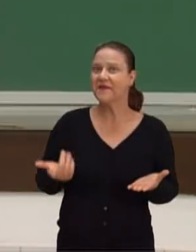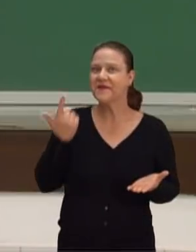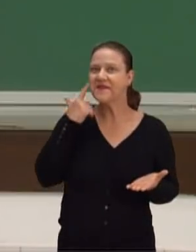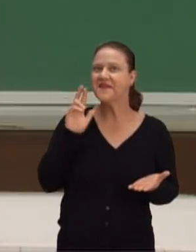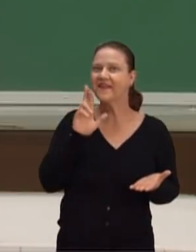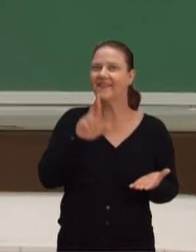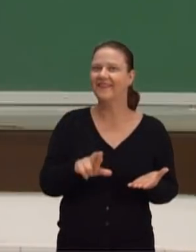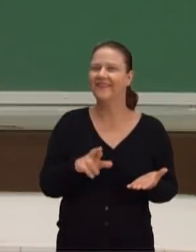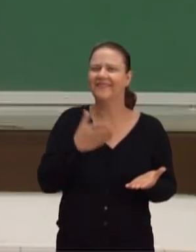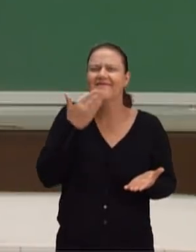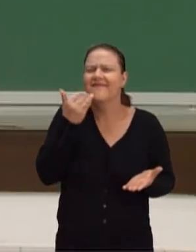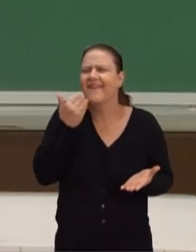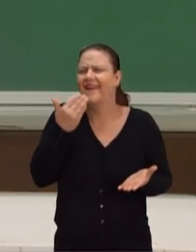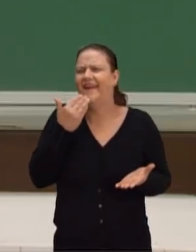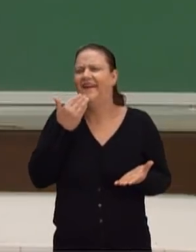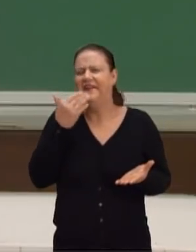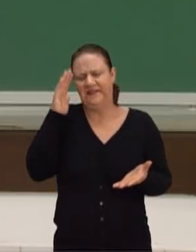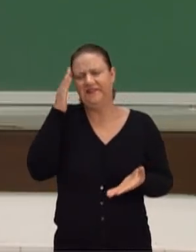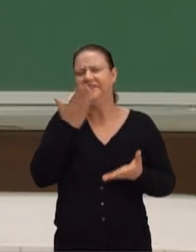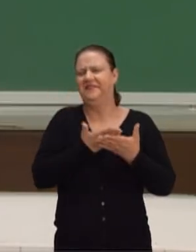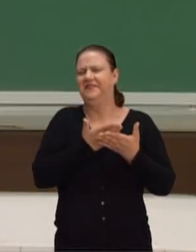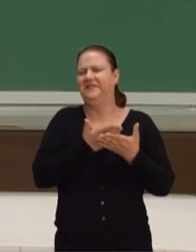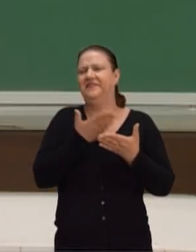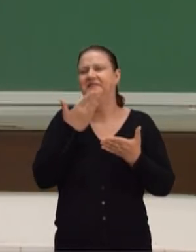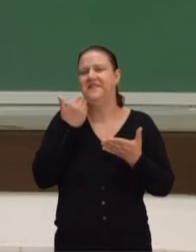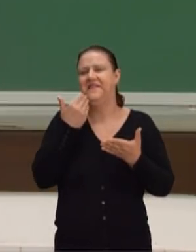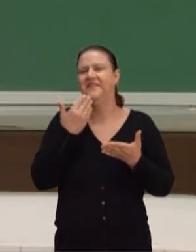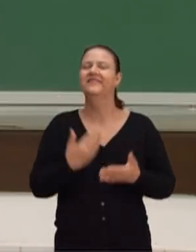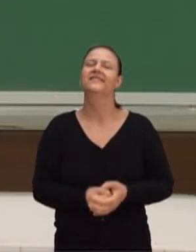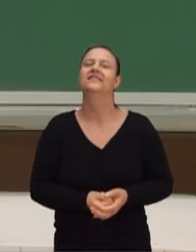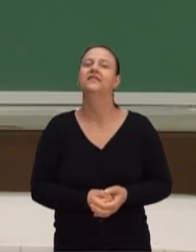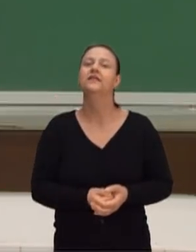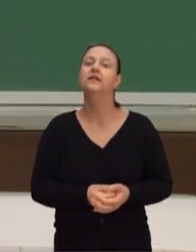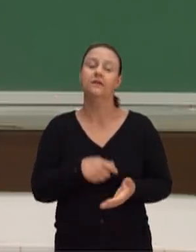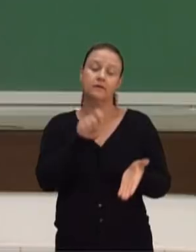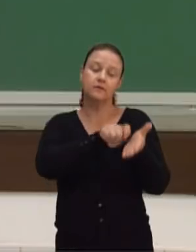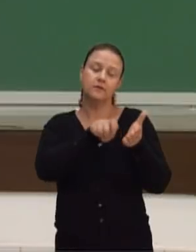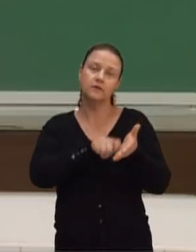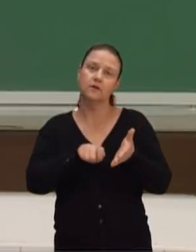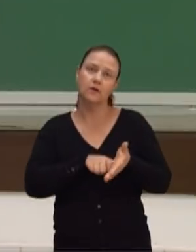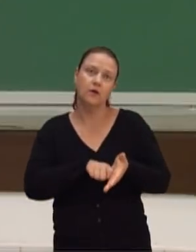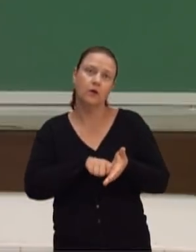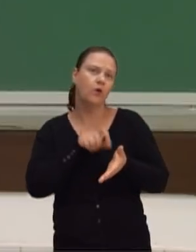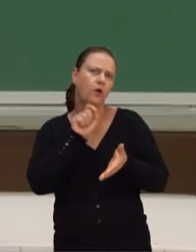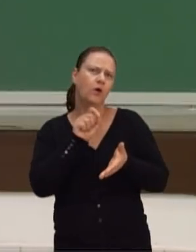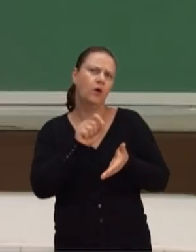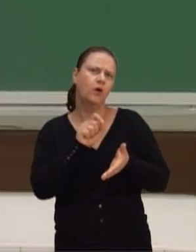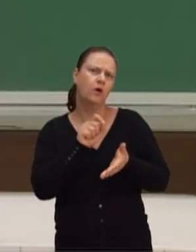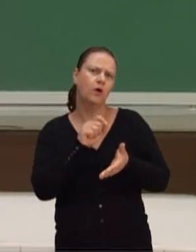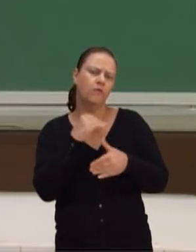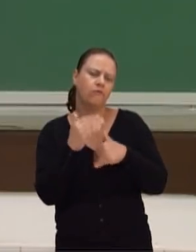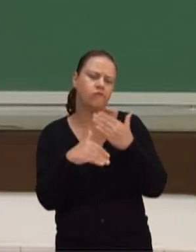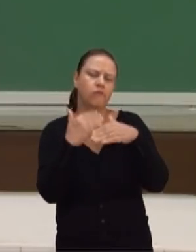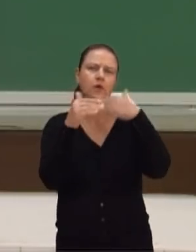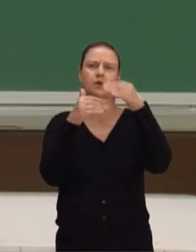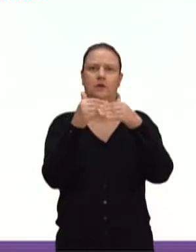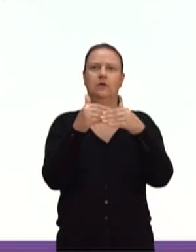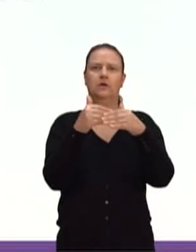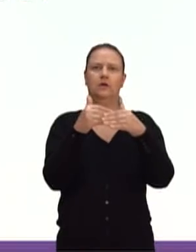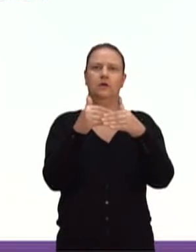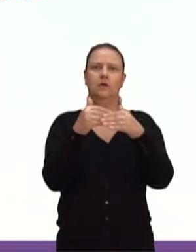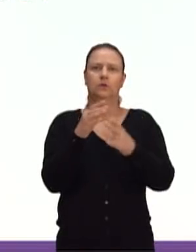Respondeu? Estava fácil? Eu acho. Produzir o texto é tarefa que deve ser desenvolvida